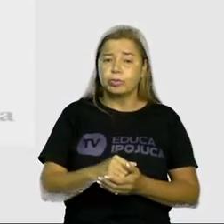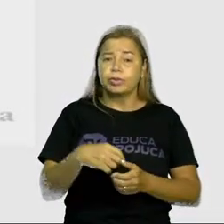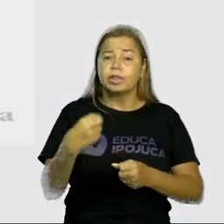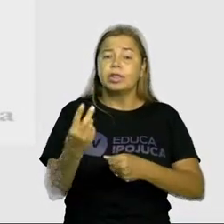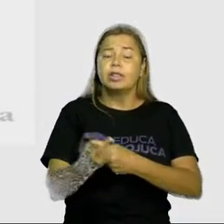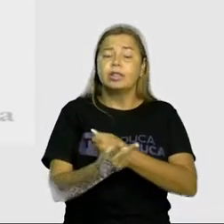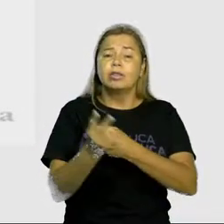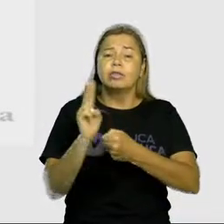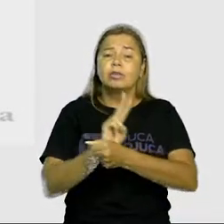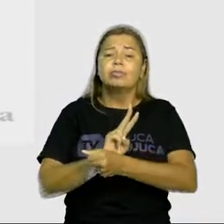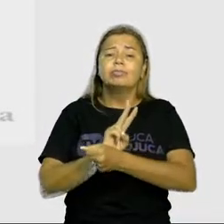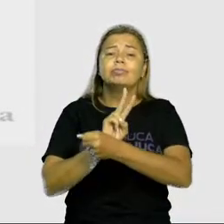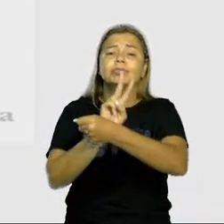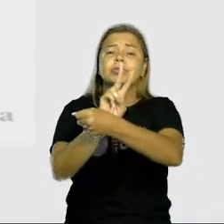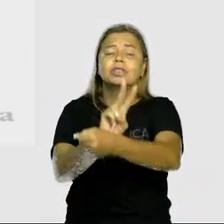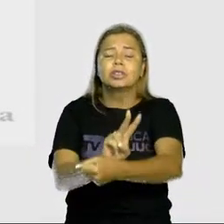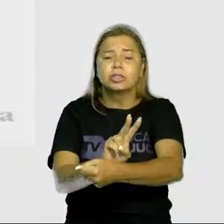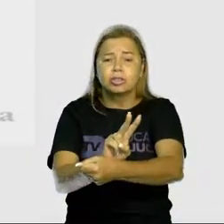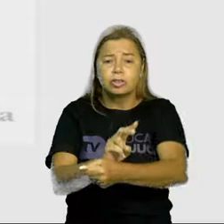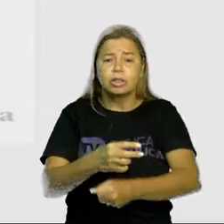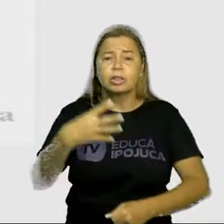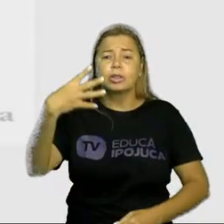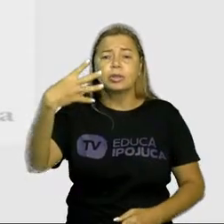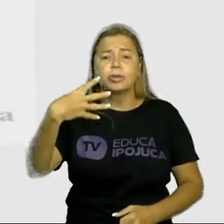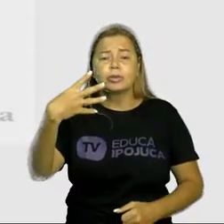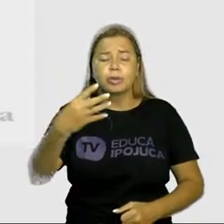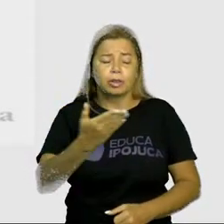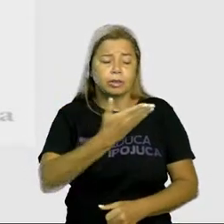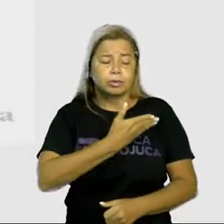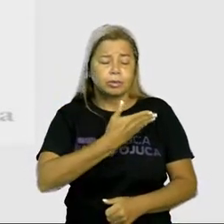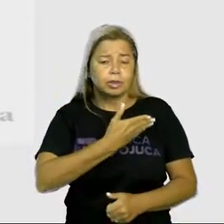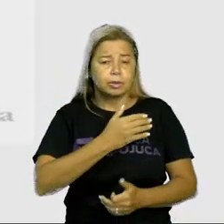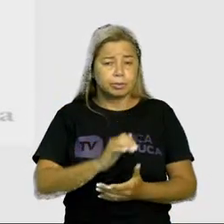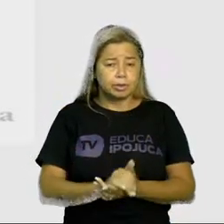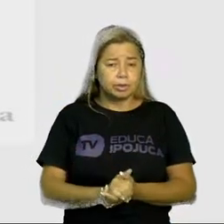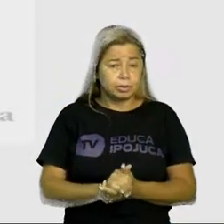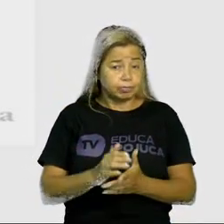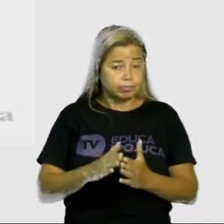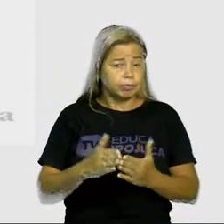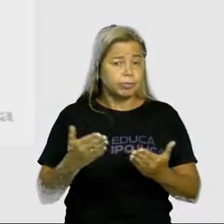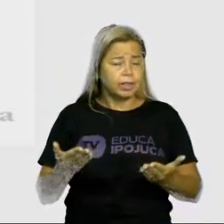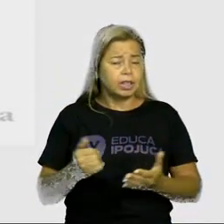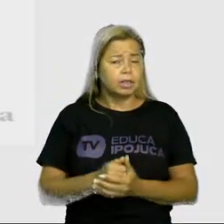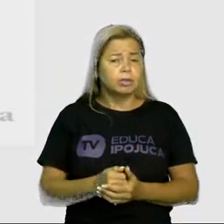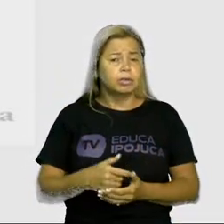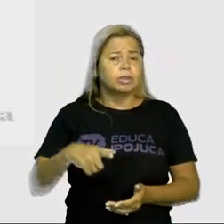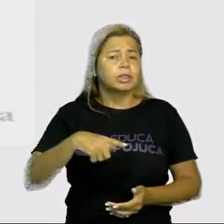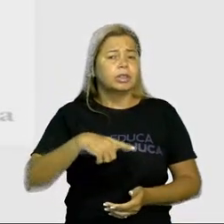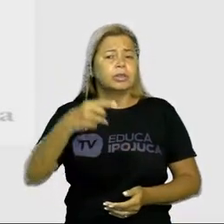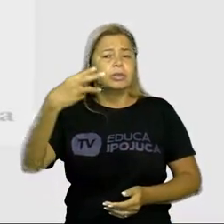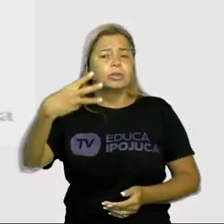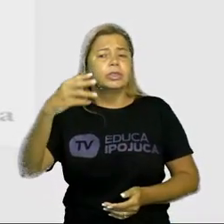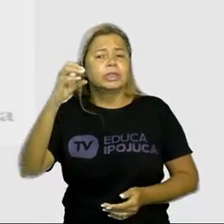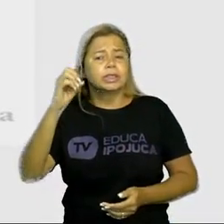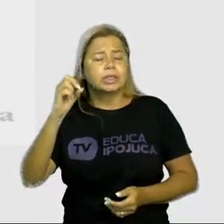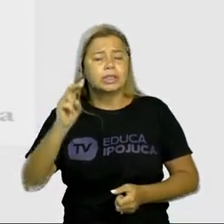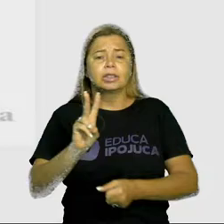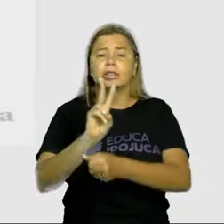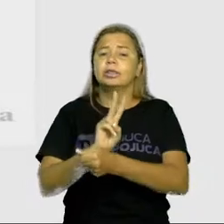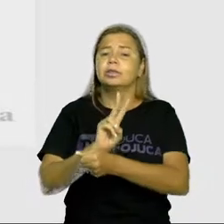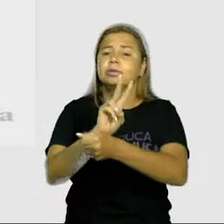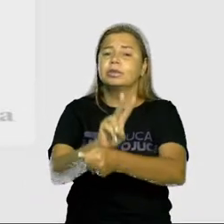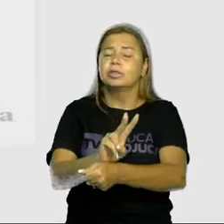minha amiga. Quantos restaram? Se eu tinha 30 lápis e eu desses 30 eu emprestei